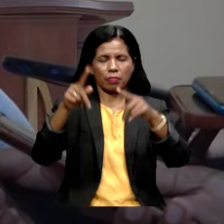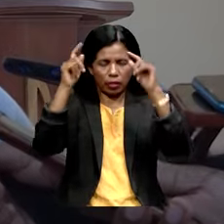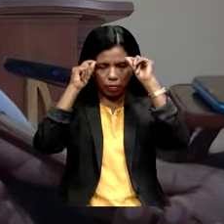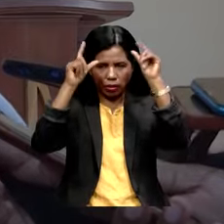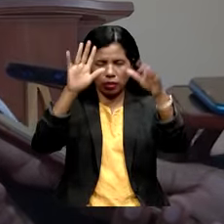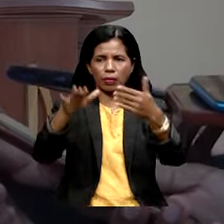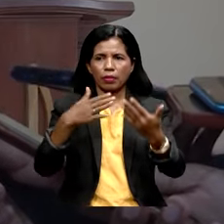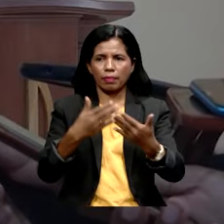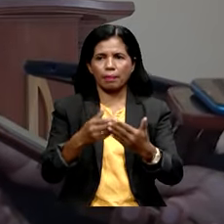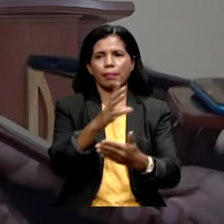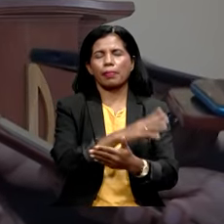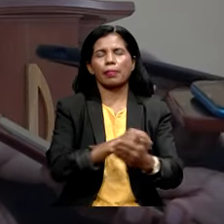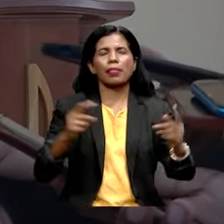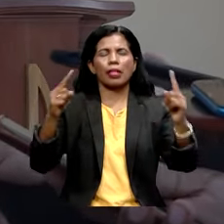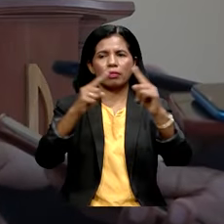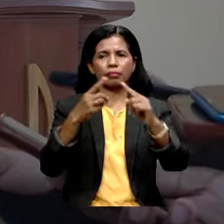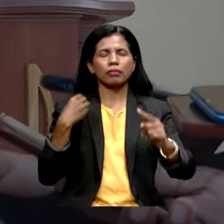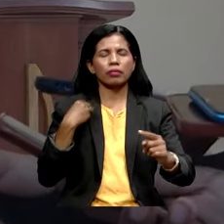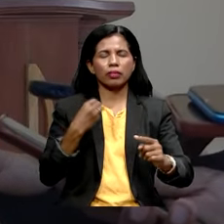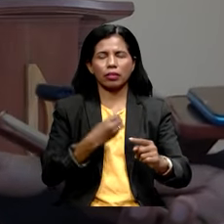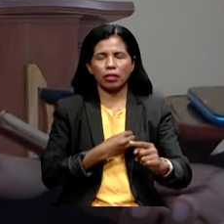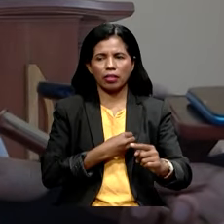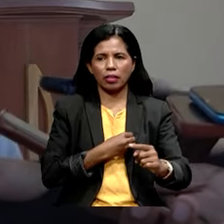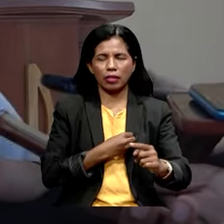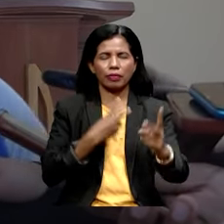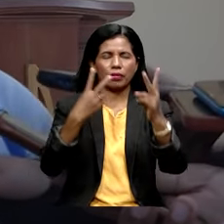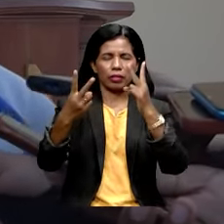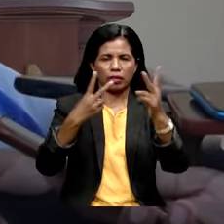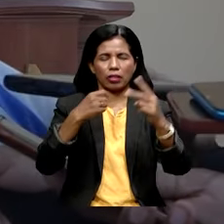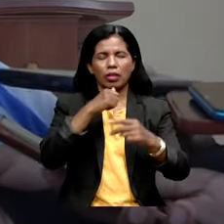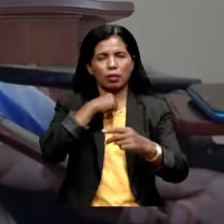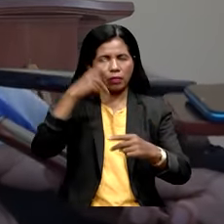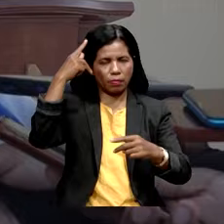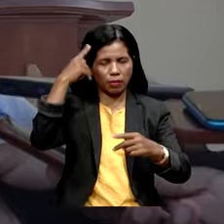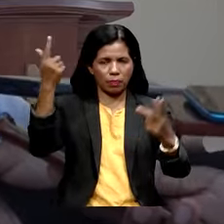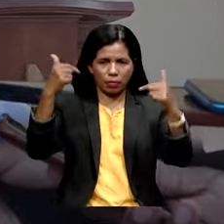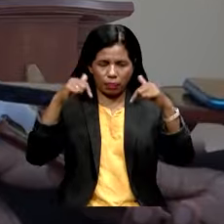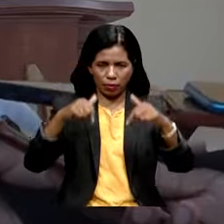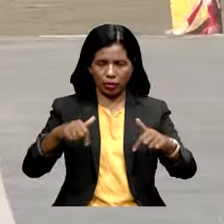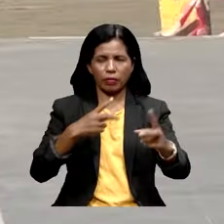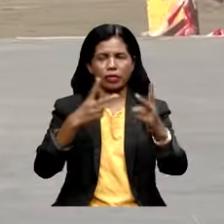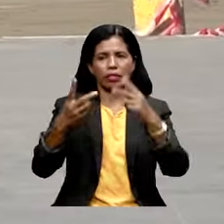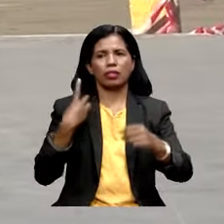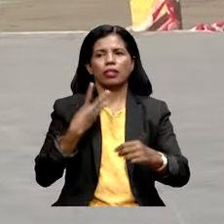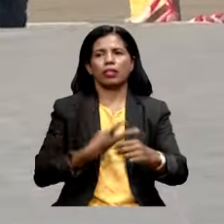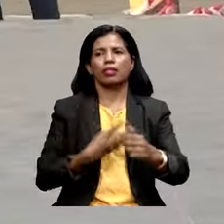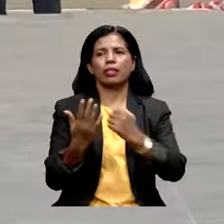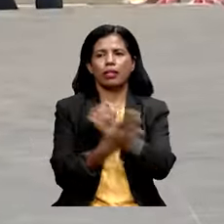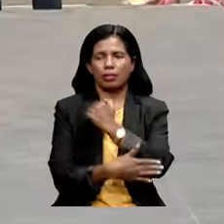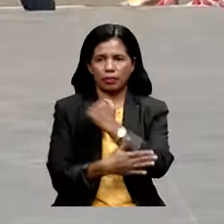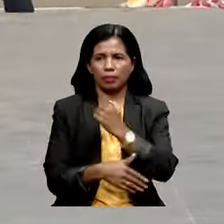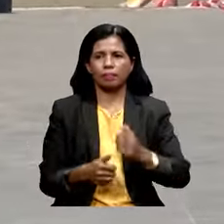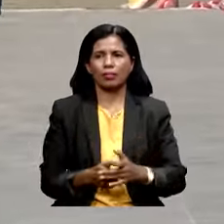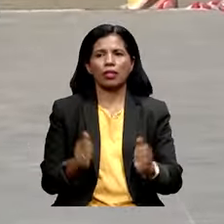toma, nós vamos a Itania, vamos a Naka Santo, sua santidade, Santo Papa, nós vamos a tomar visita a Itania Rai.